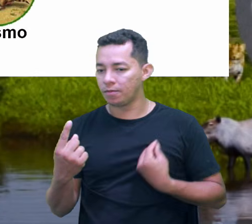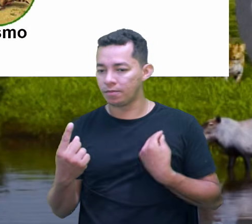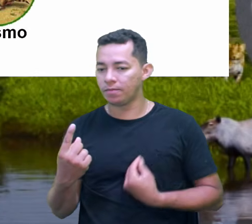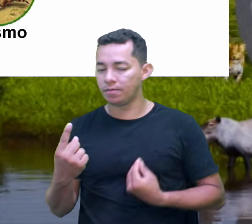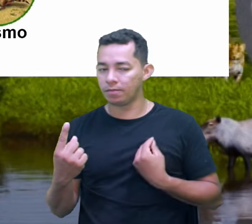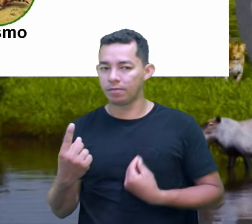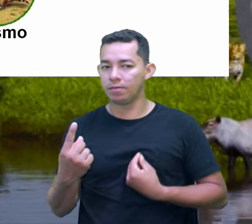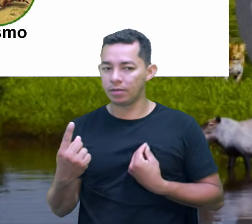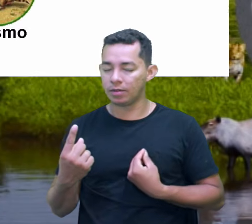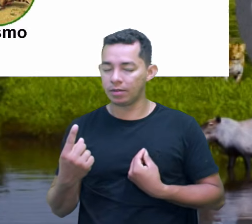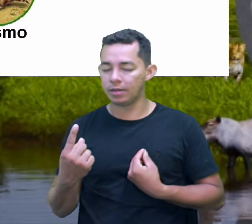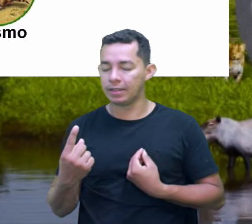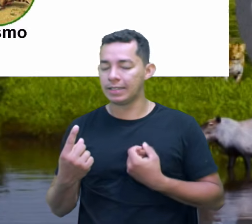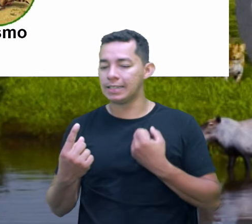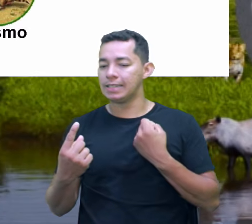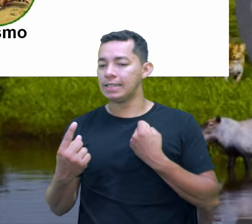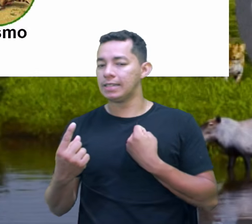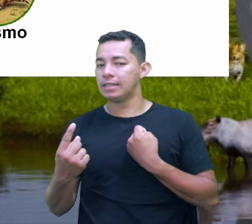sobreviveríamos se nós